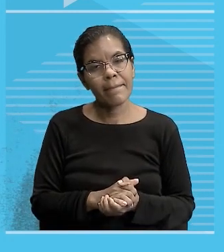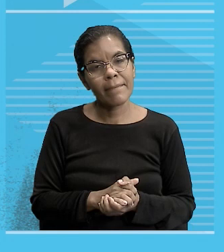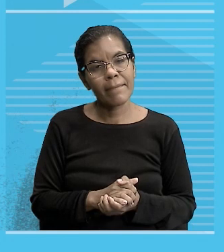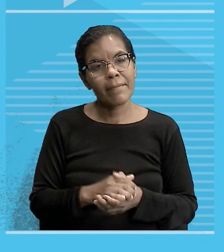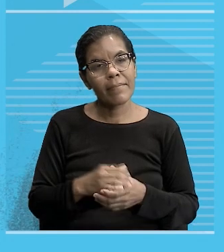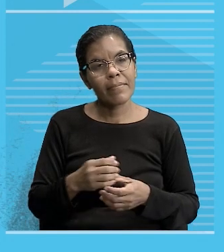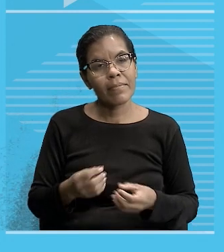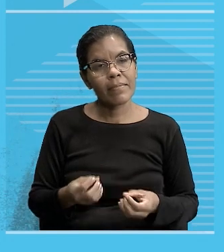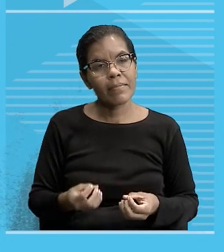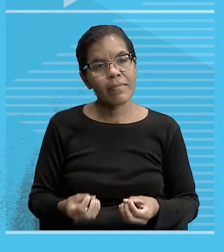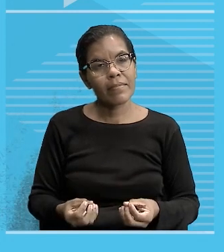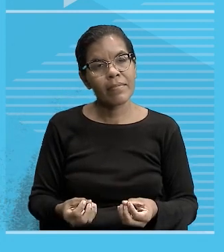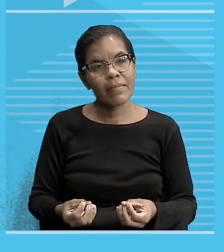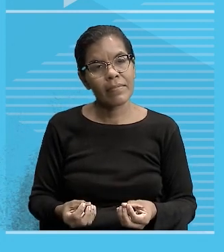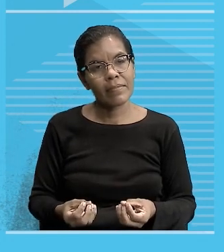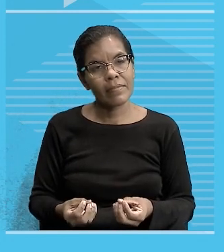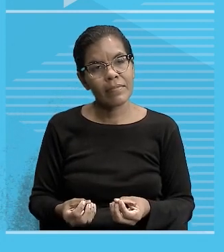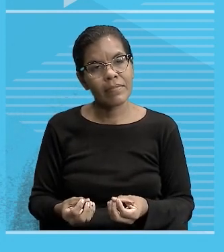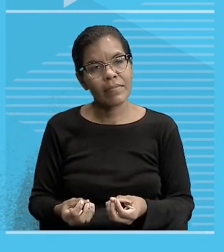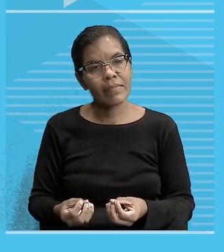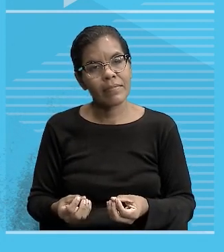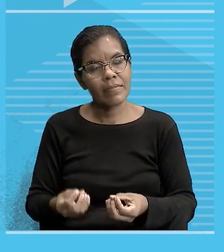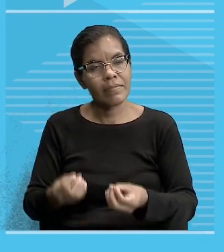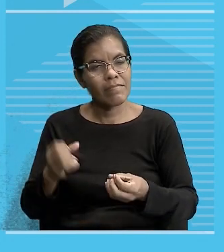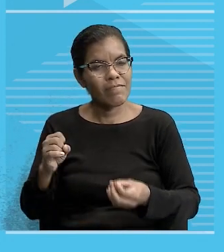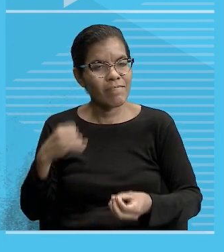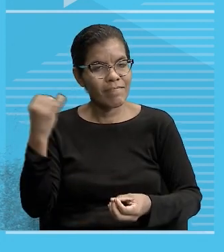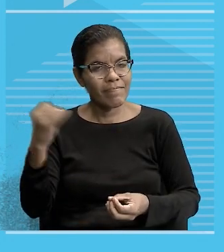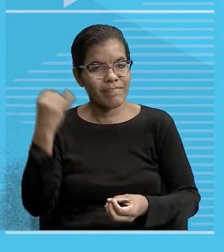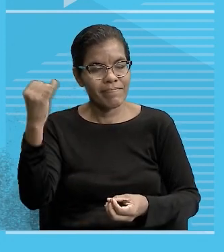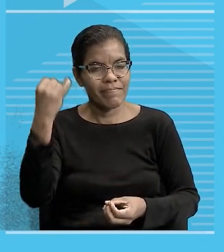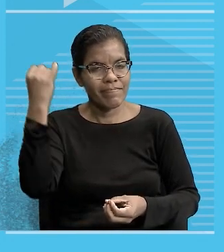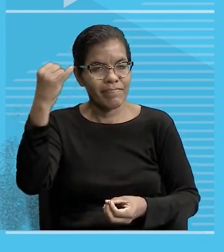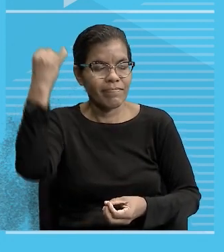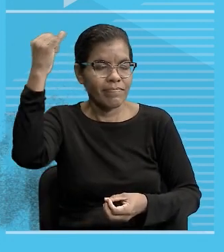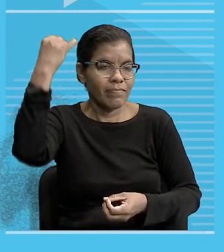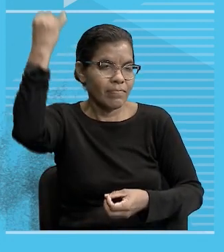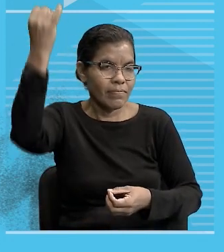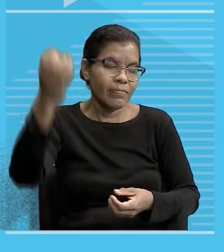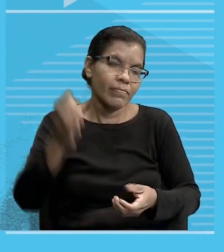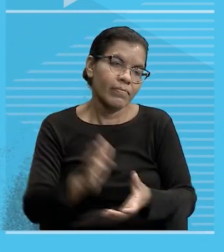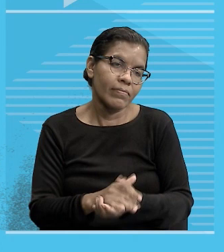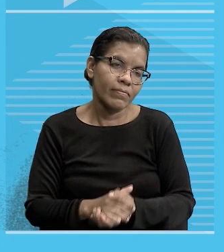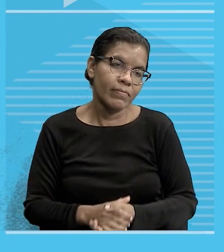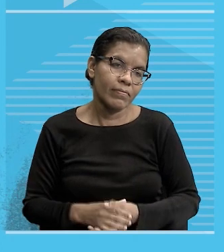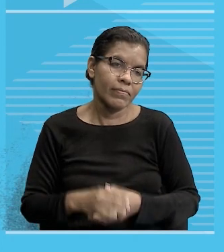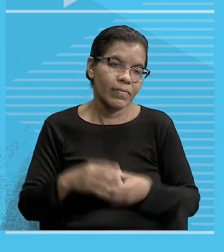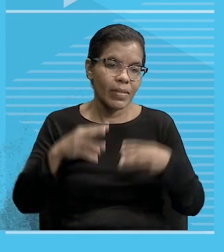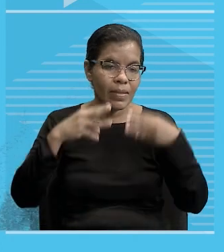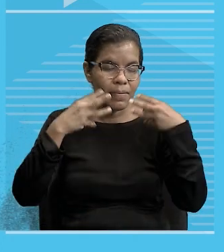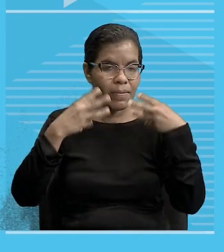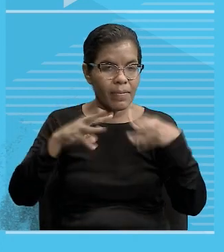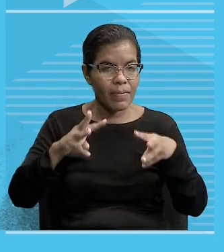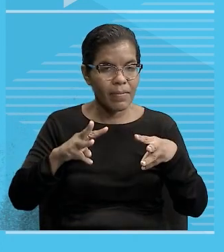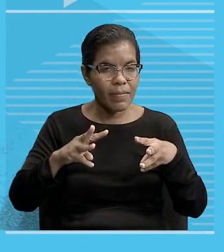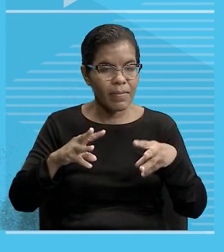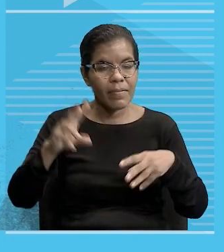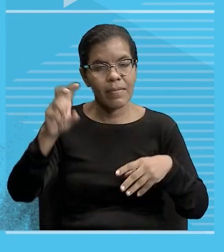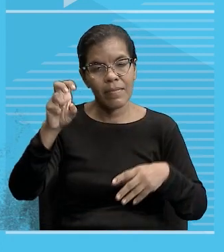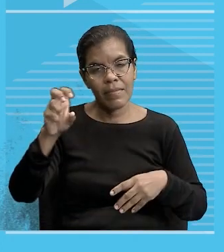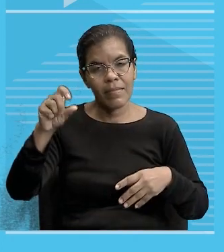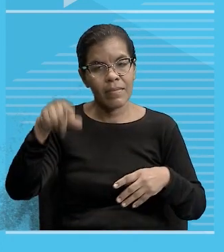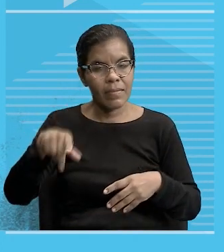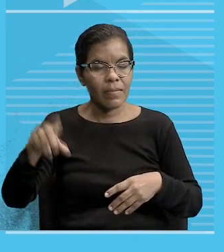que ele é de suma importância o marketing 5.0